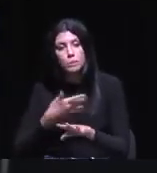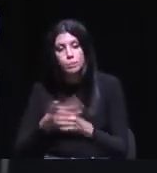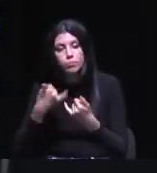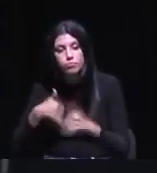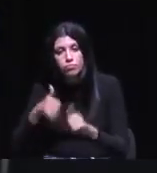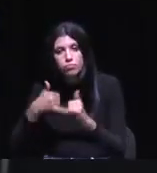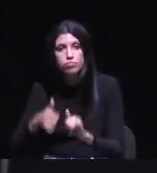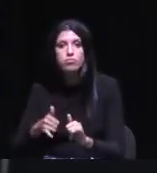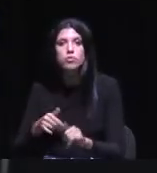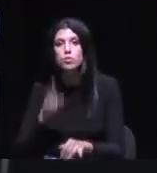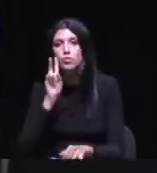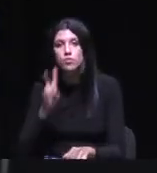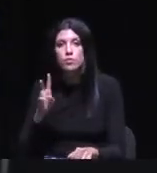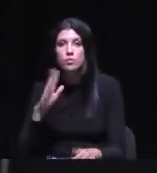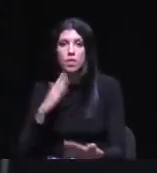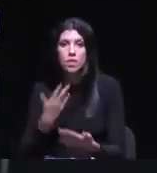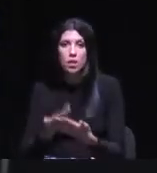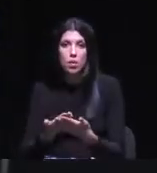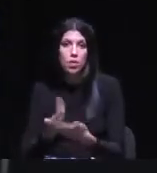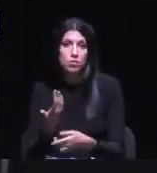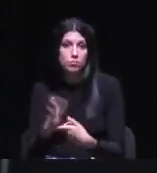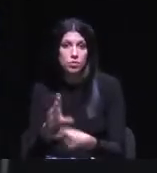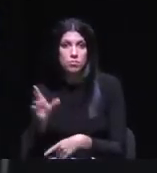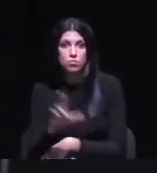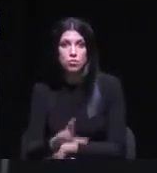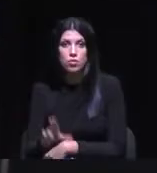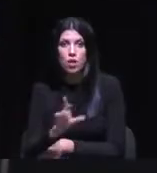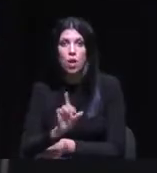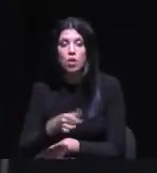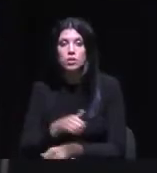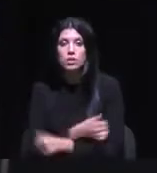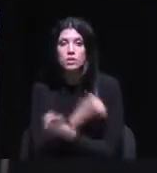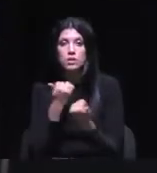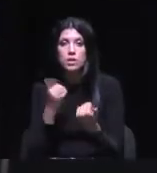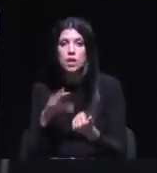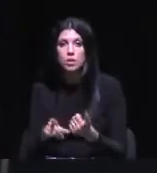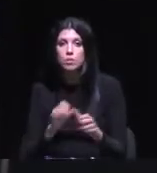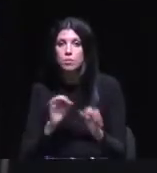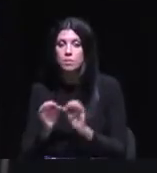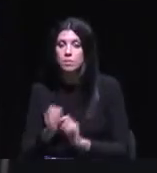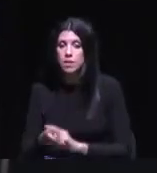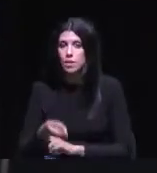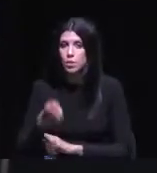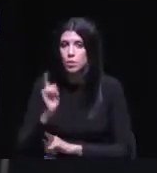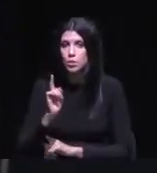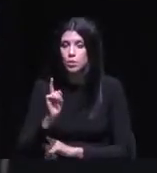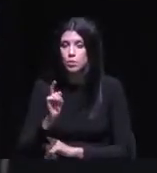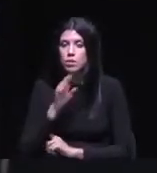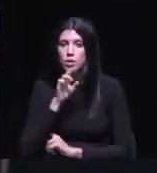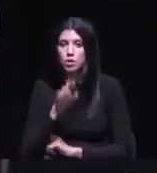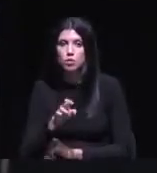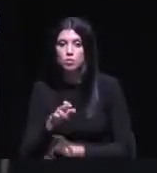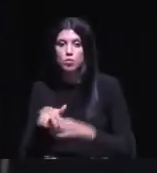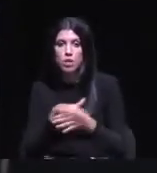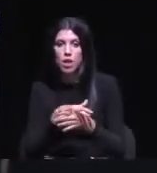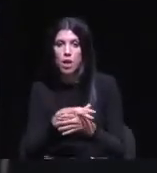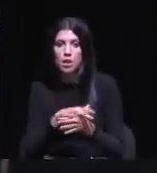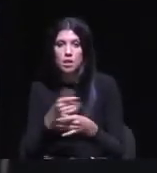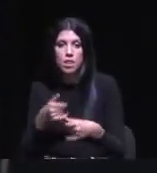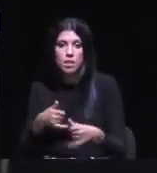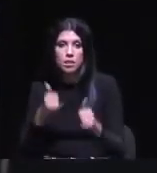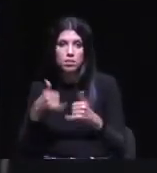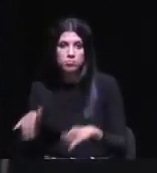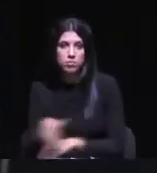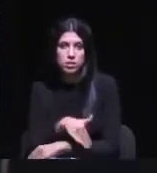urbana, e o que se verificou na Jornada Mundial da Juventude é que a cidade de Lisboa não estava preparada para responder nesta área, apesar